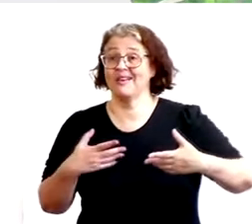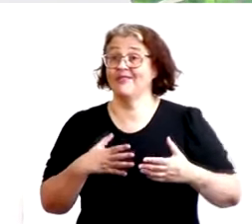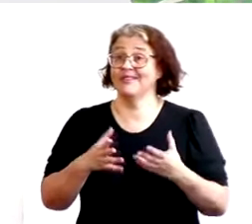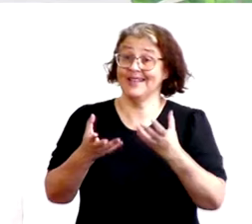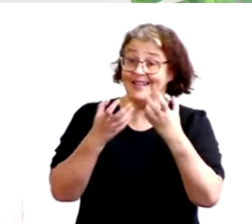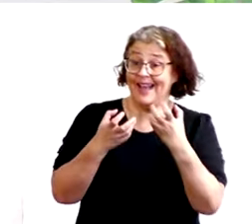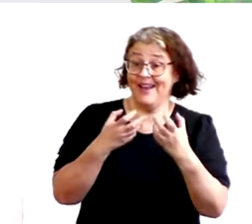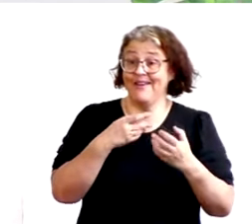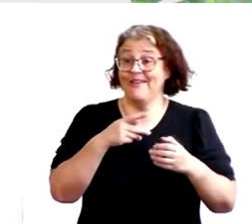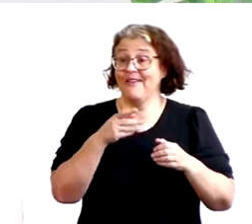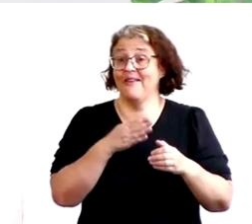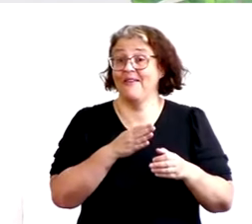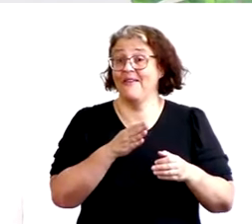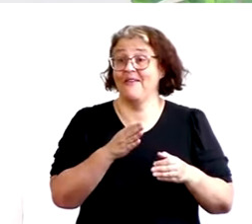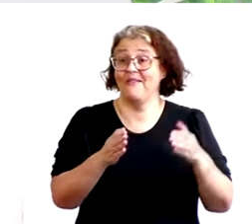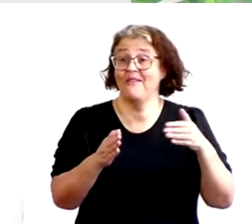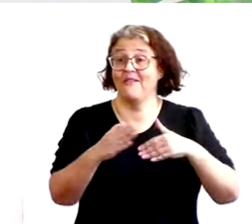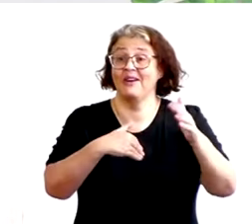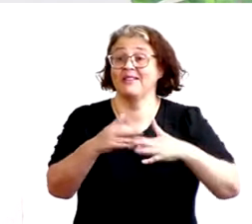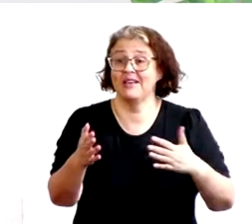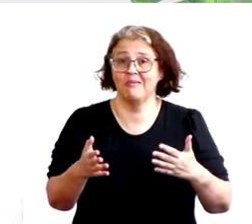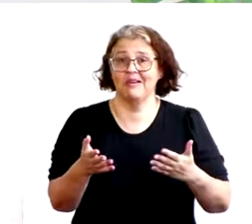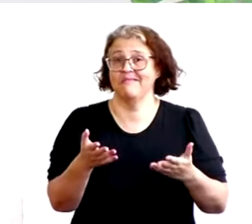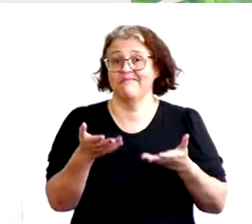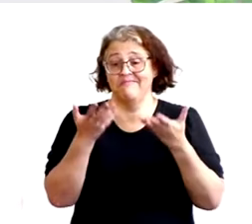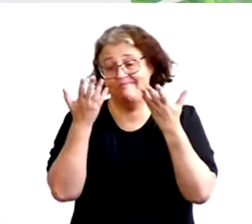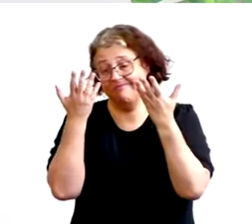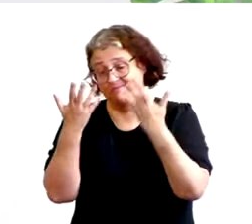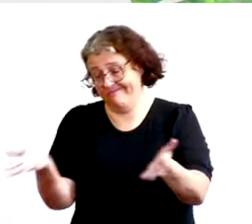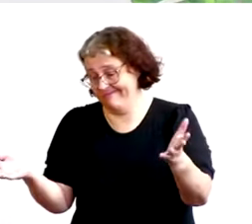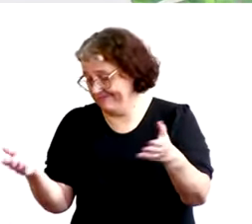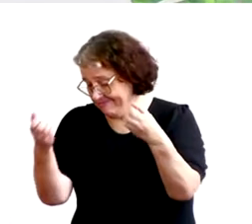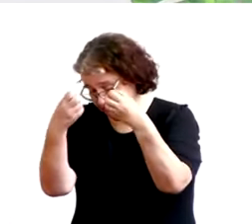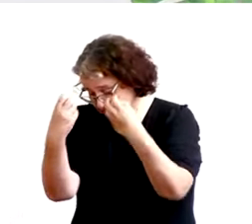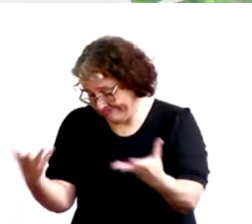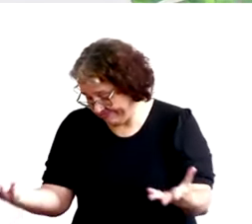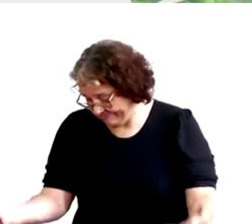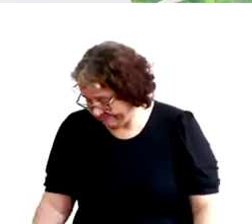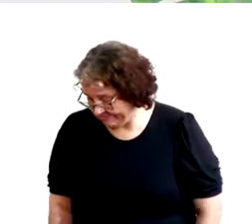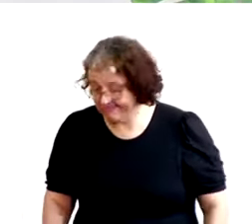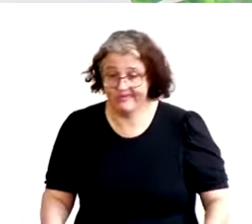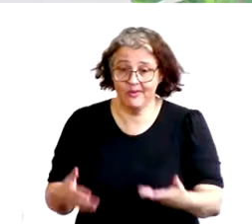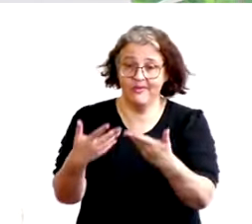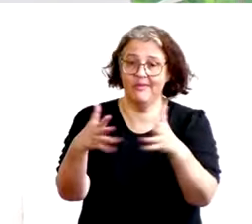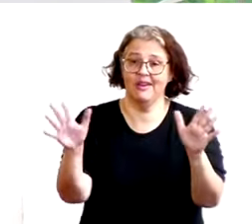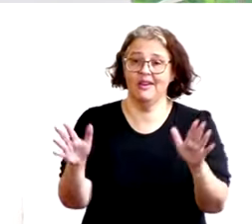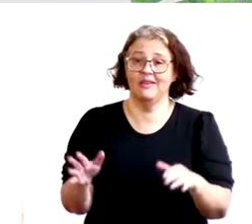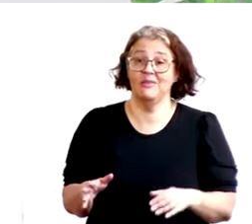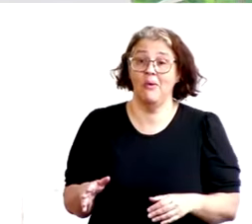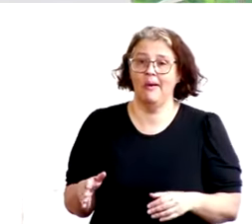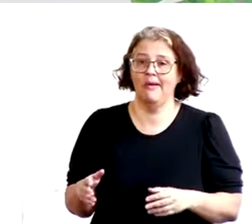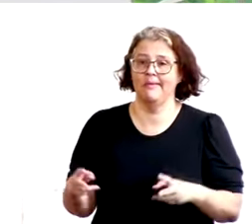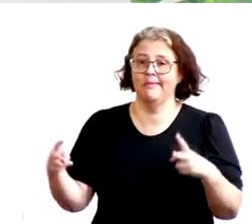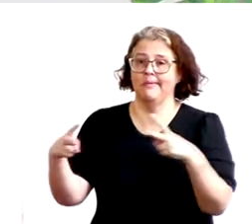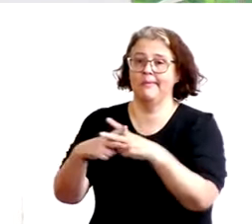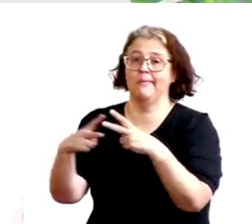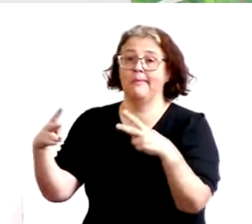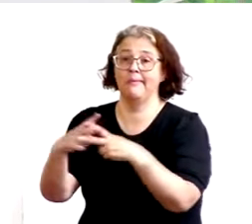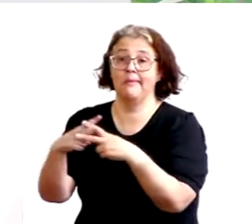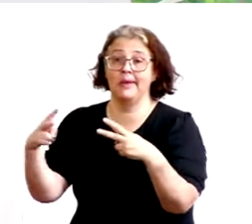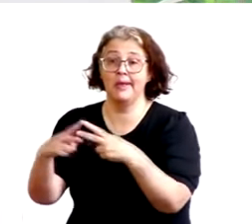parque não deu certo ou uma briga com um amiguinho com vizinho